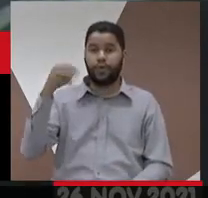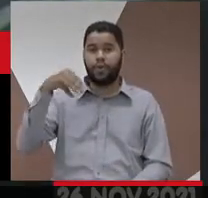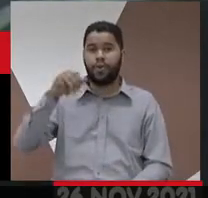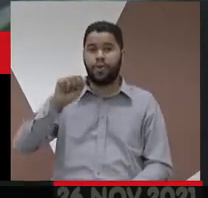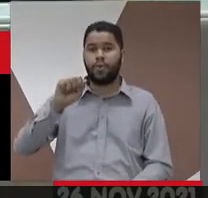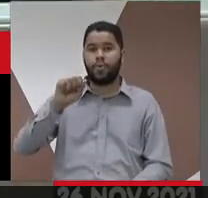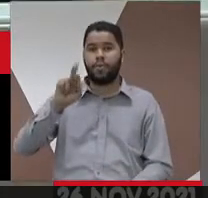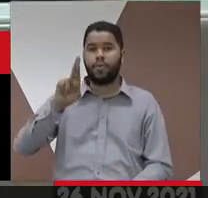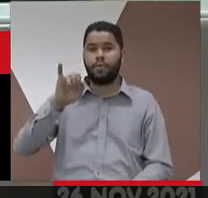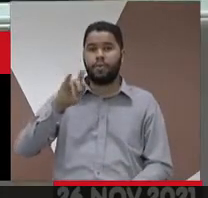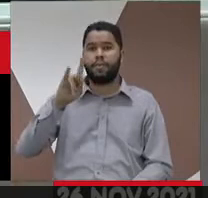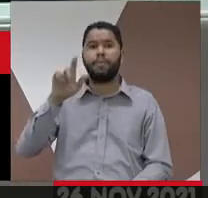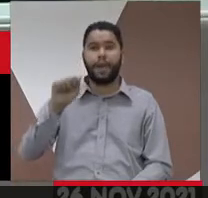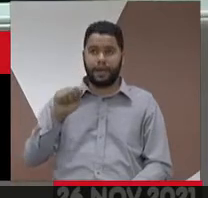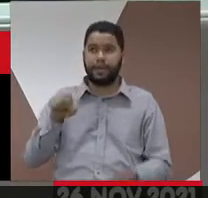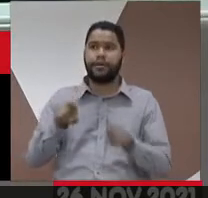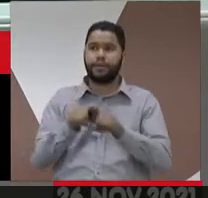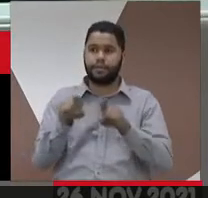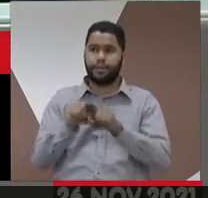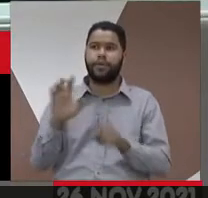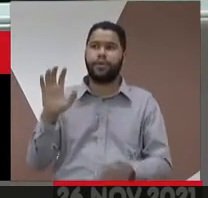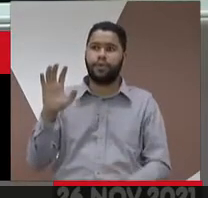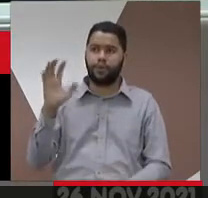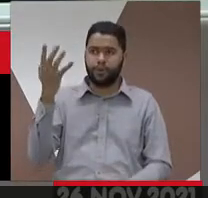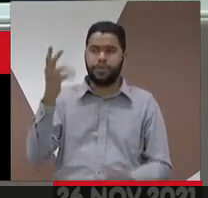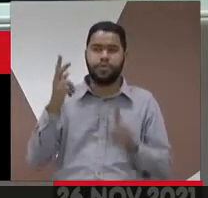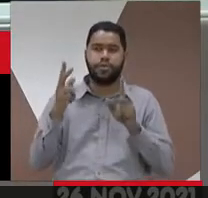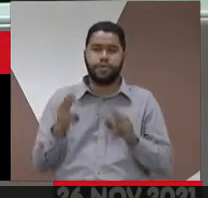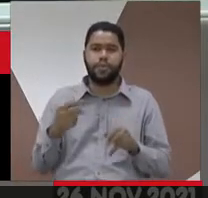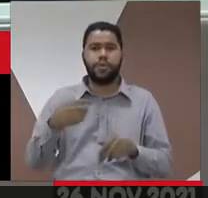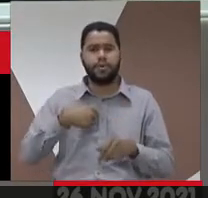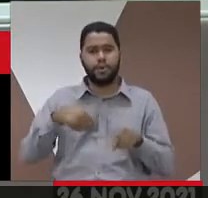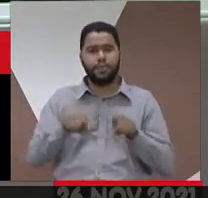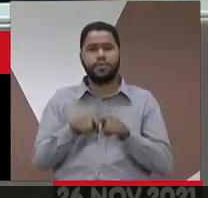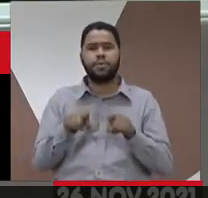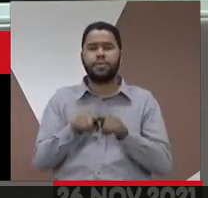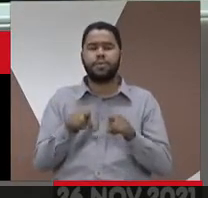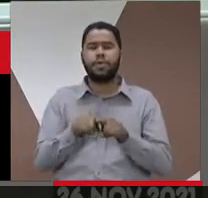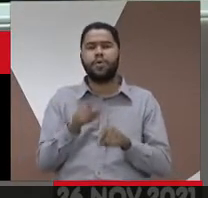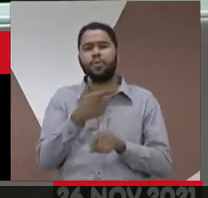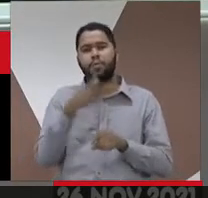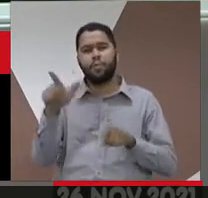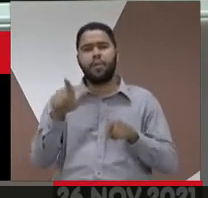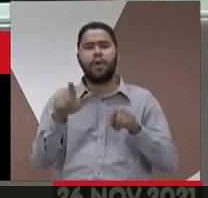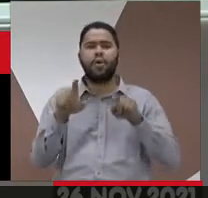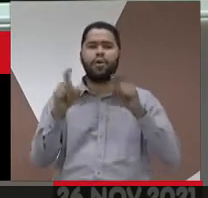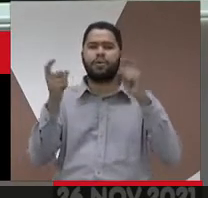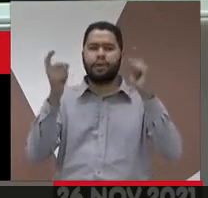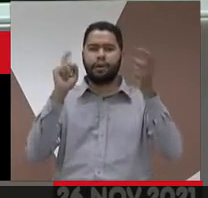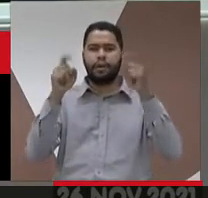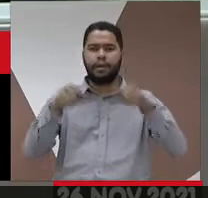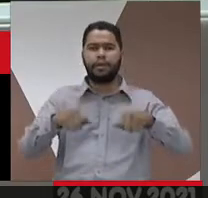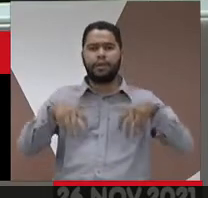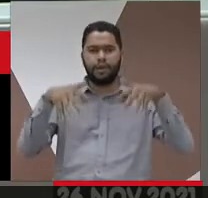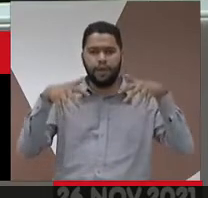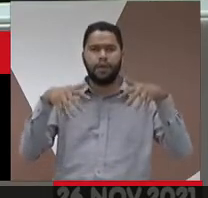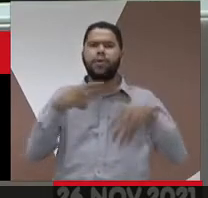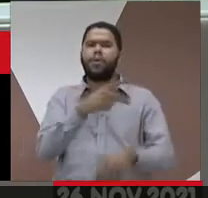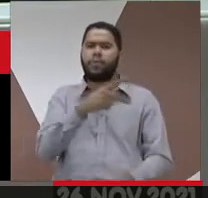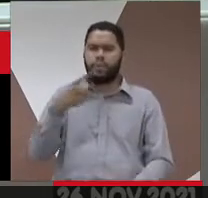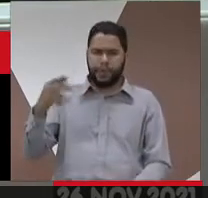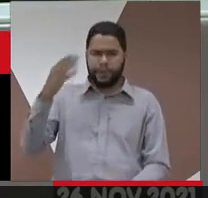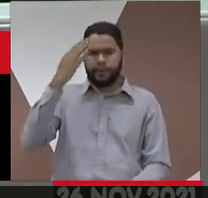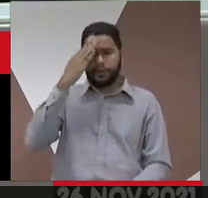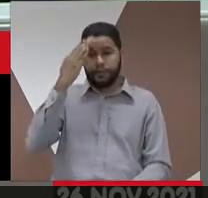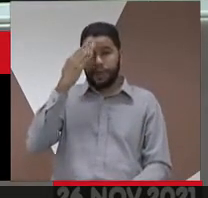Marília Campos, sofreu isso. Eu, quando fui feita uma outra audiência pública, o presidente sabe, fui